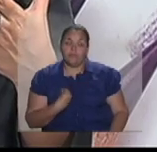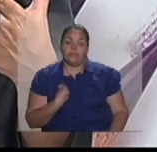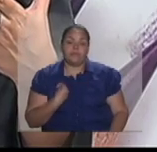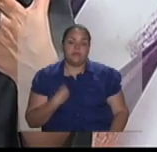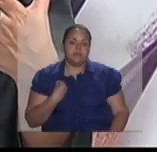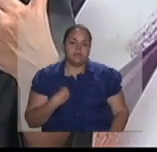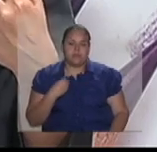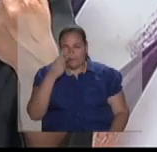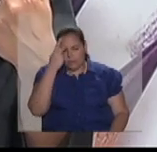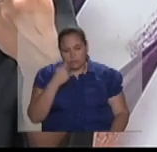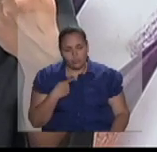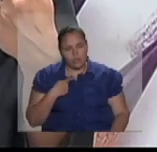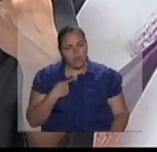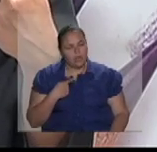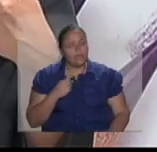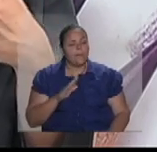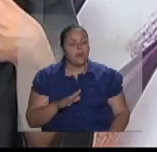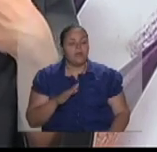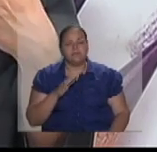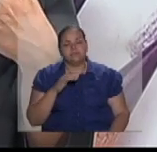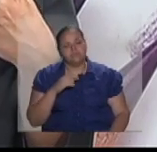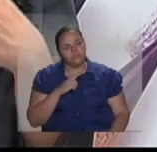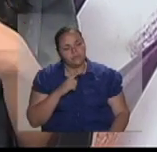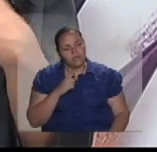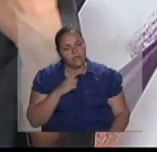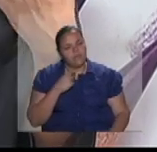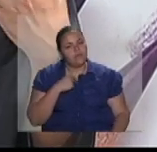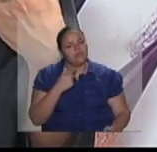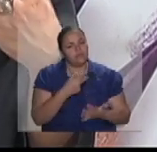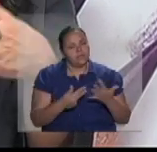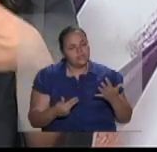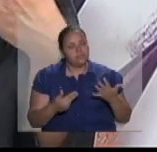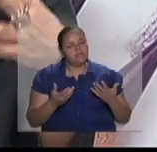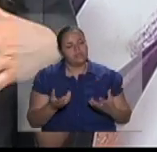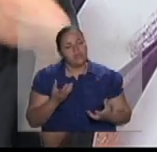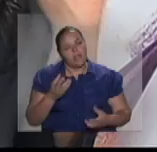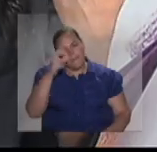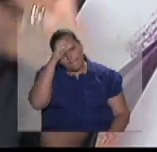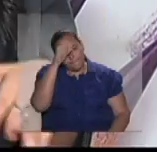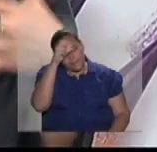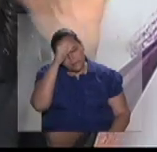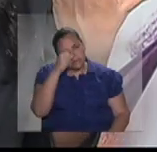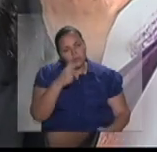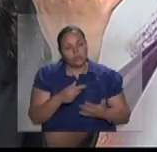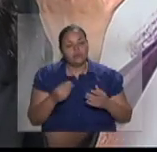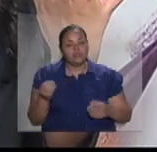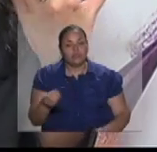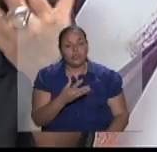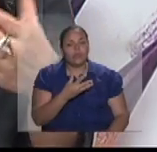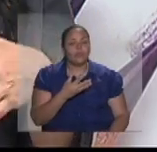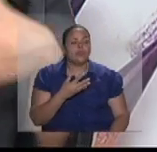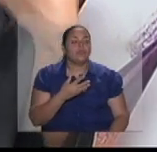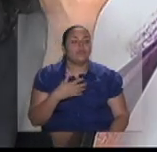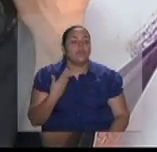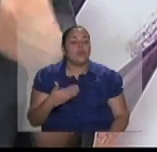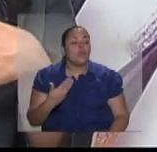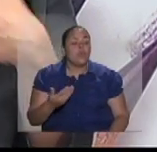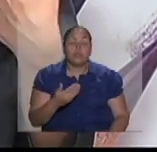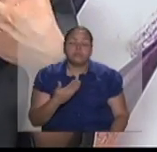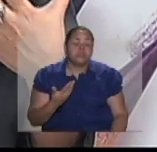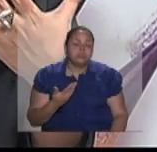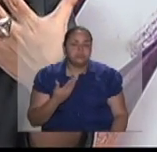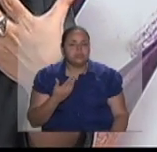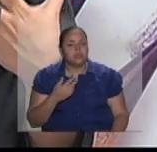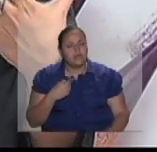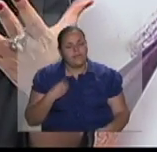sua vida pessoal, mas não sei, de repente você tem alguma característica de estar querendo sempre aprender coisas